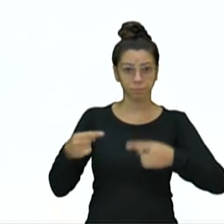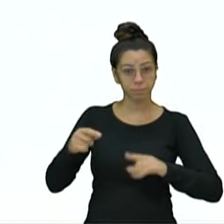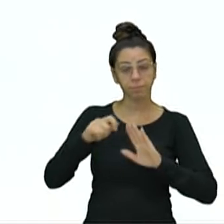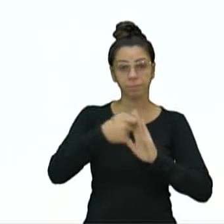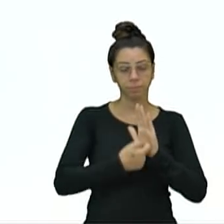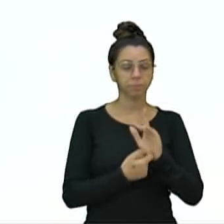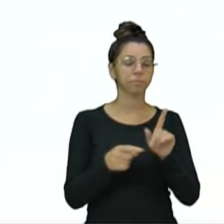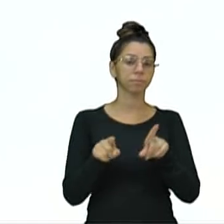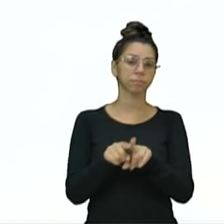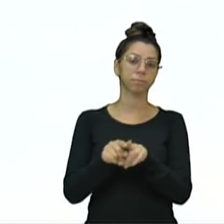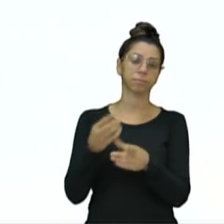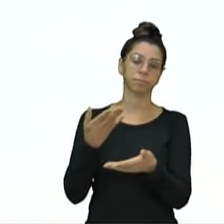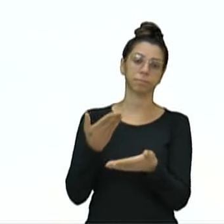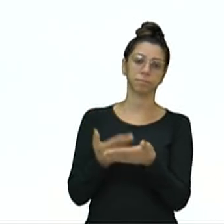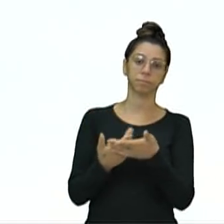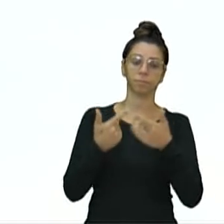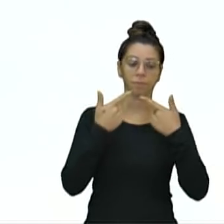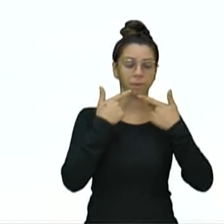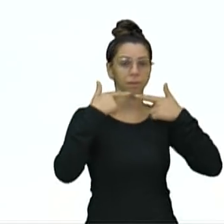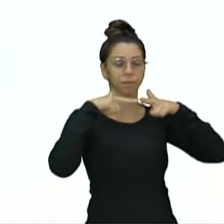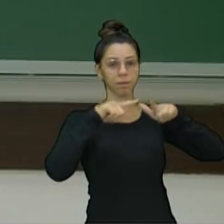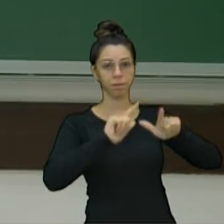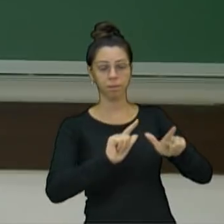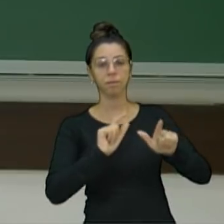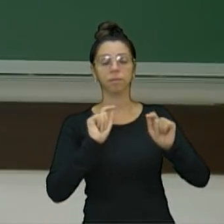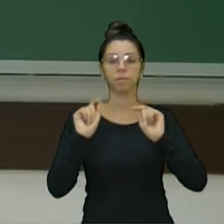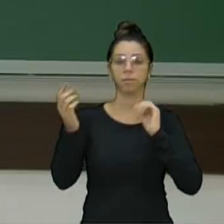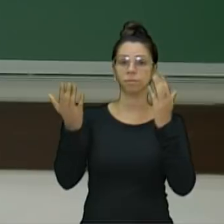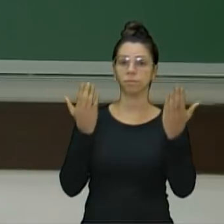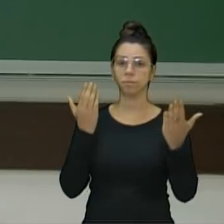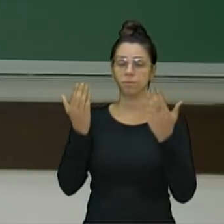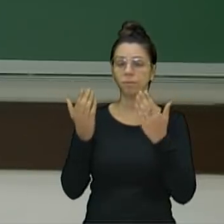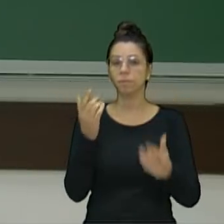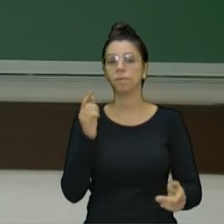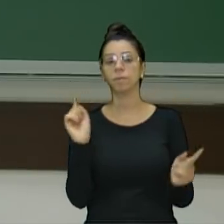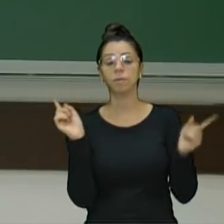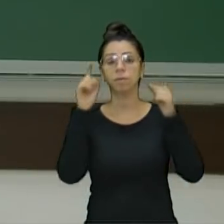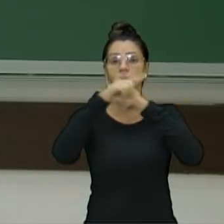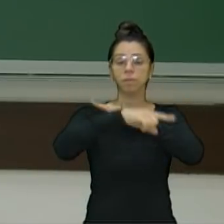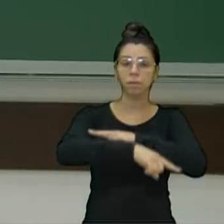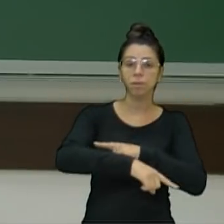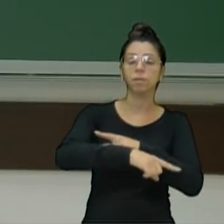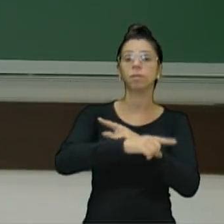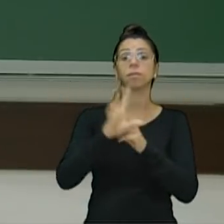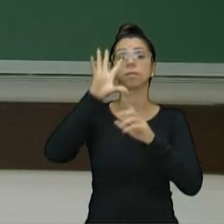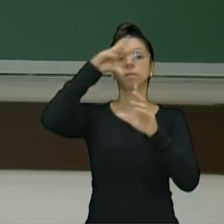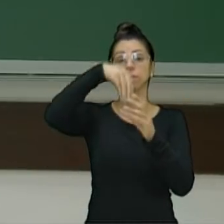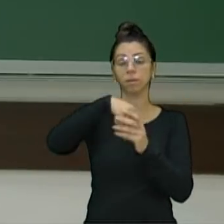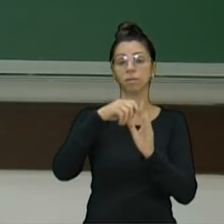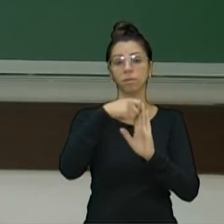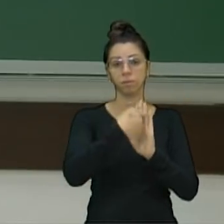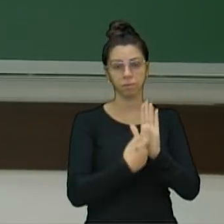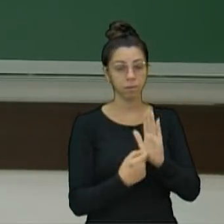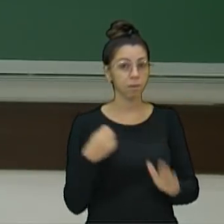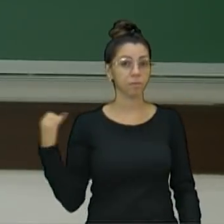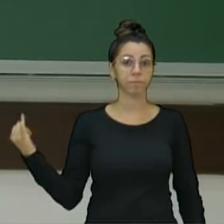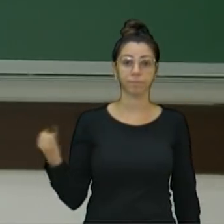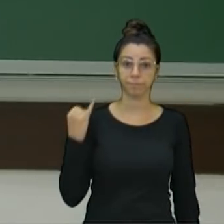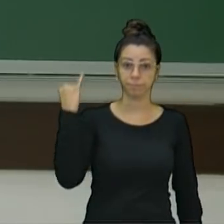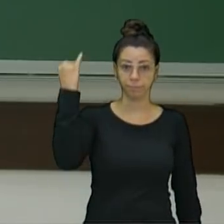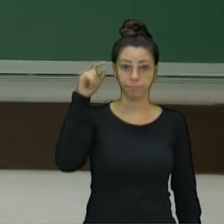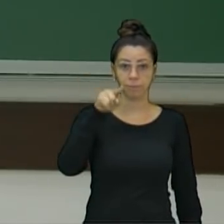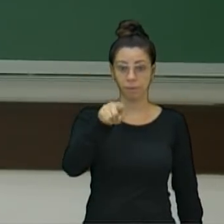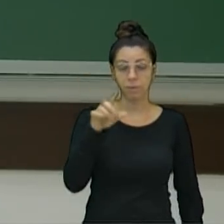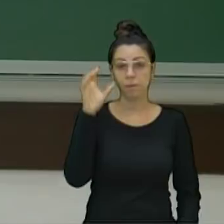estudamos aquelas linking words que são de contraste, que dão uma ideia oposta dentro do texto. Muito importante